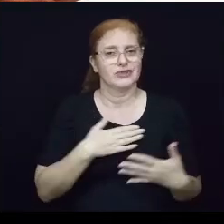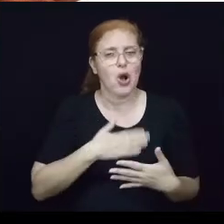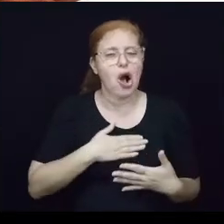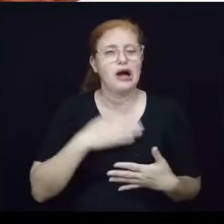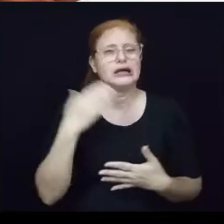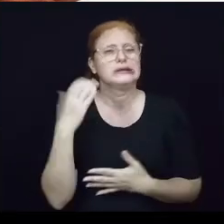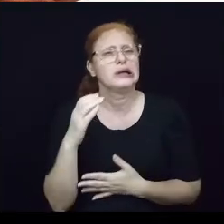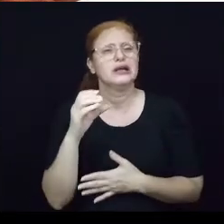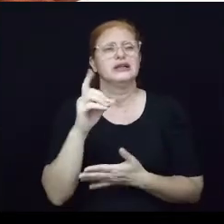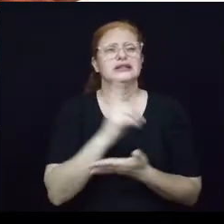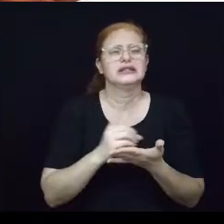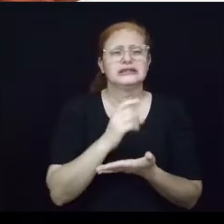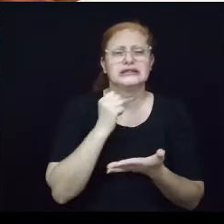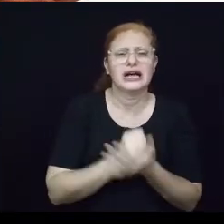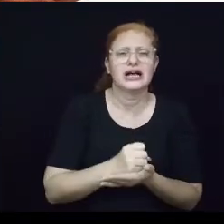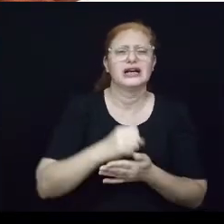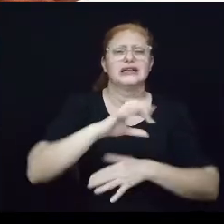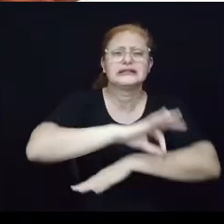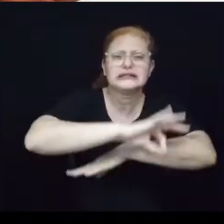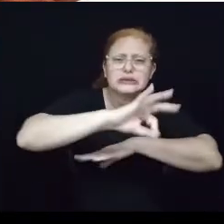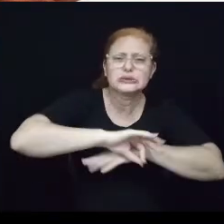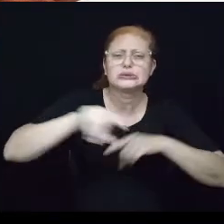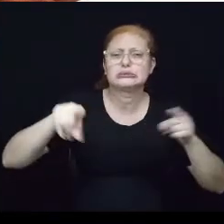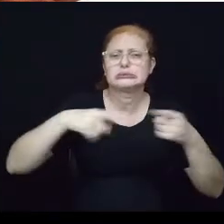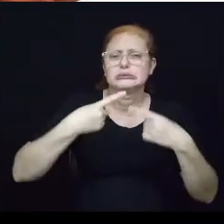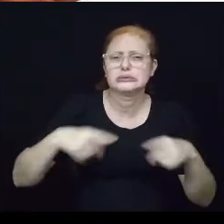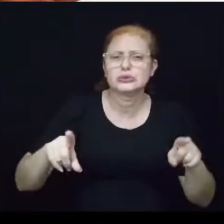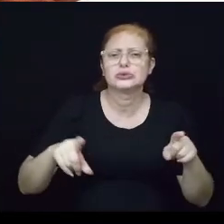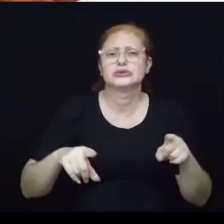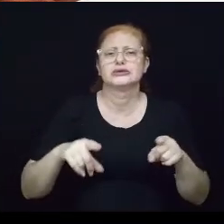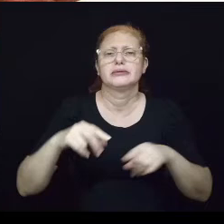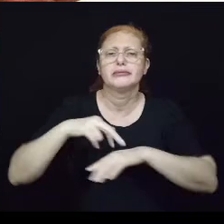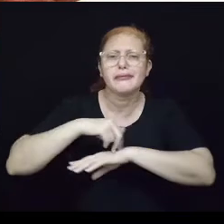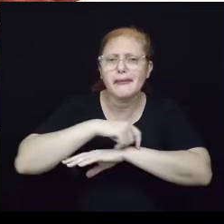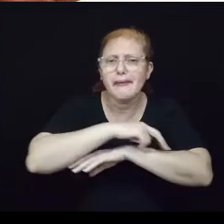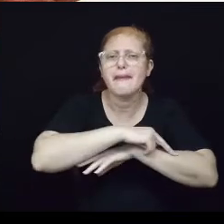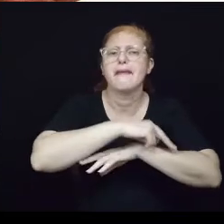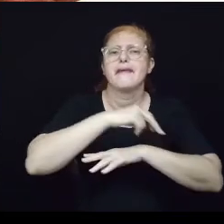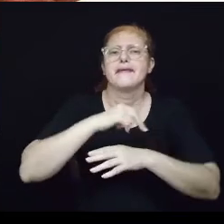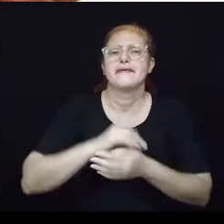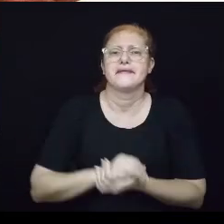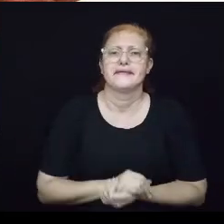Geralmente ciência, design, arquitetura, música, moda,